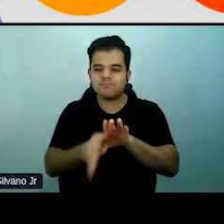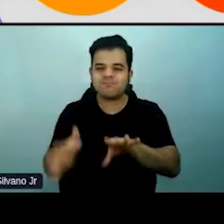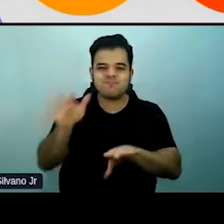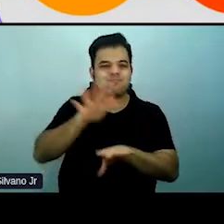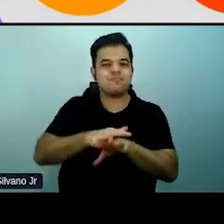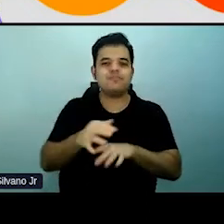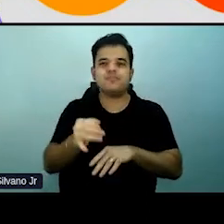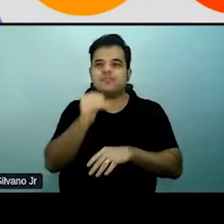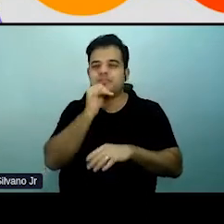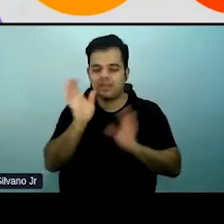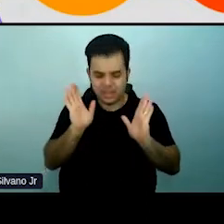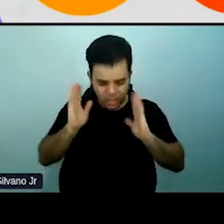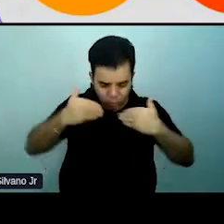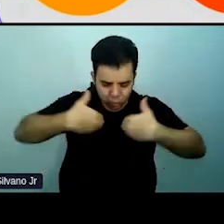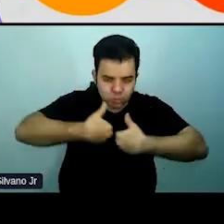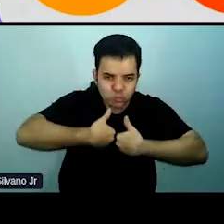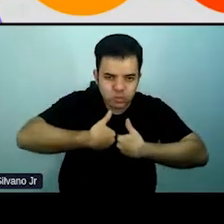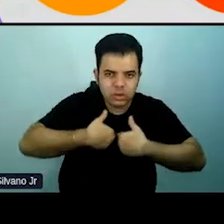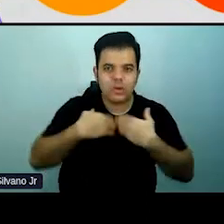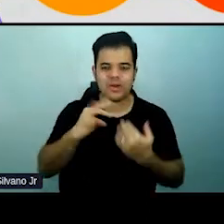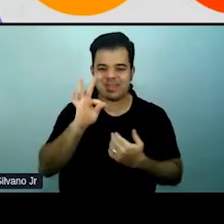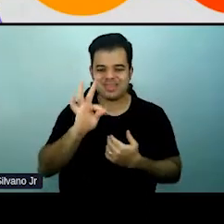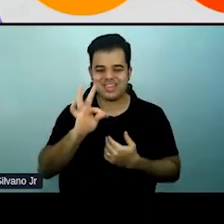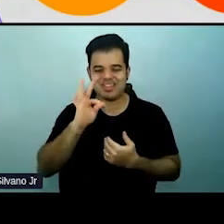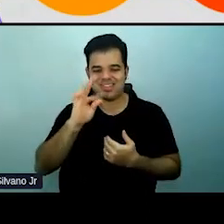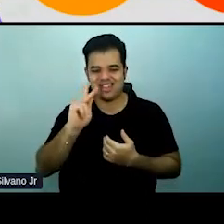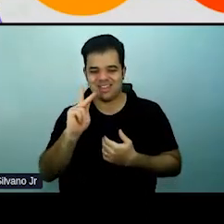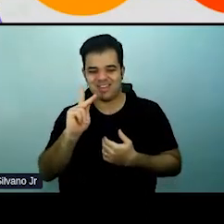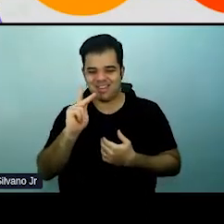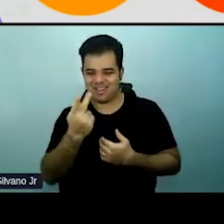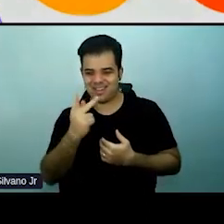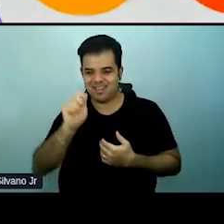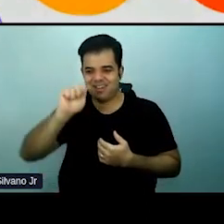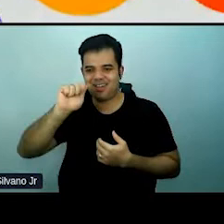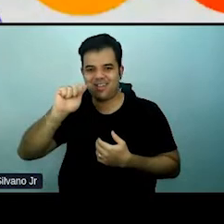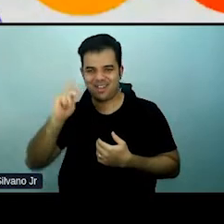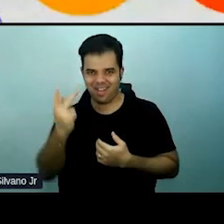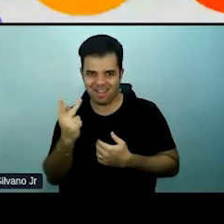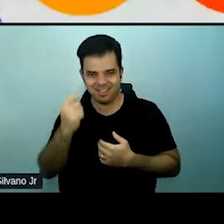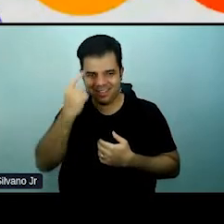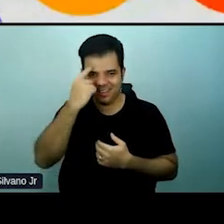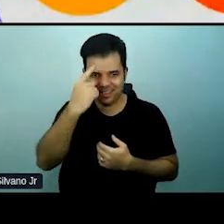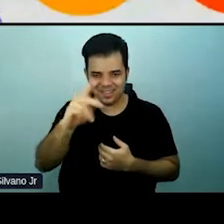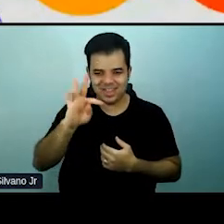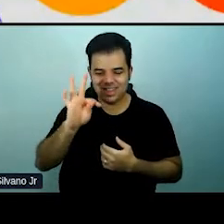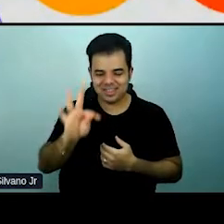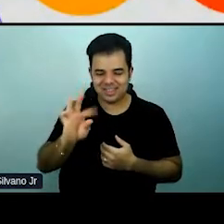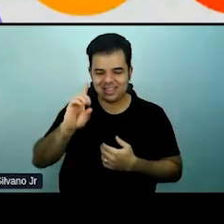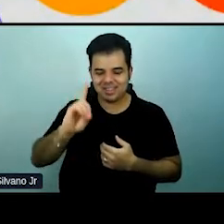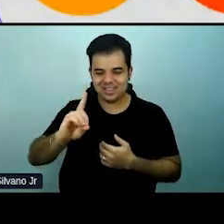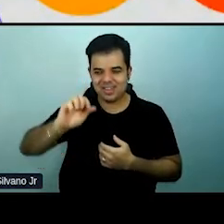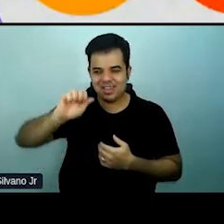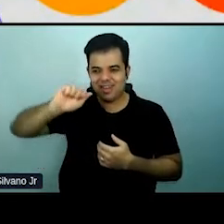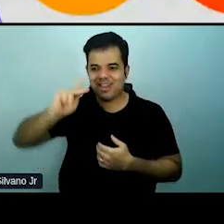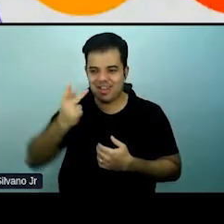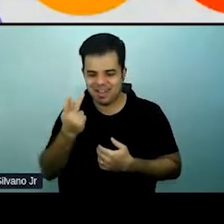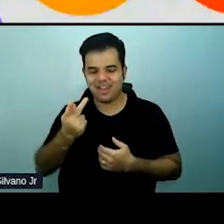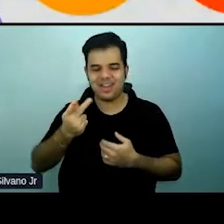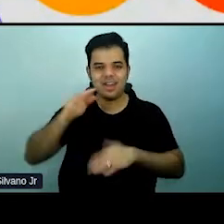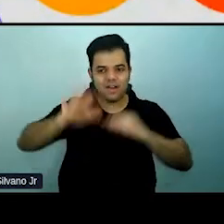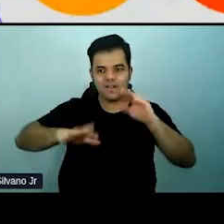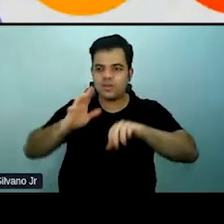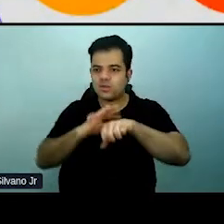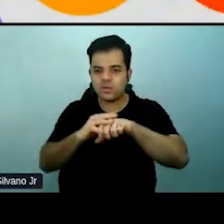por exemplo, como autismo ou TDAH, que muitas vezes tem alguns diagnósticos que não são conhecidos e